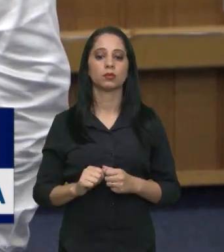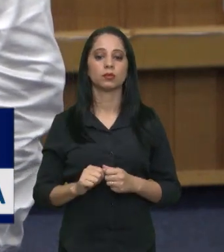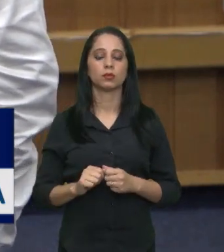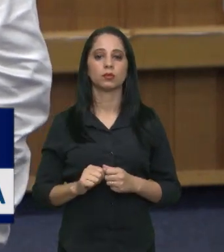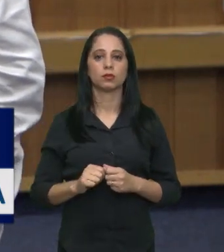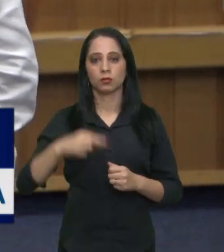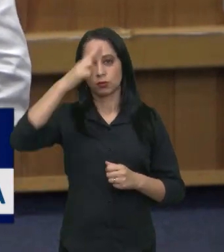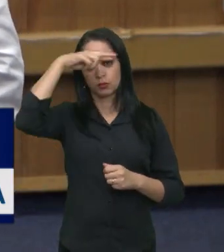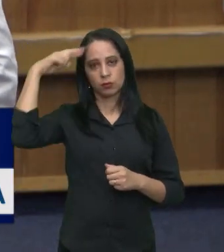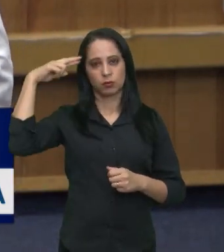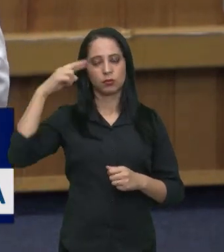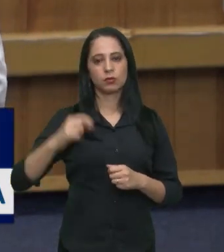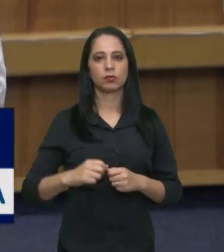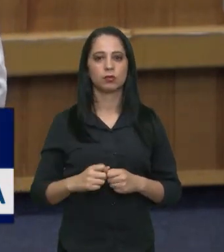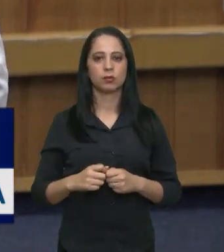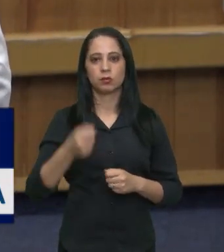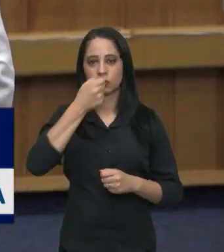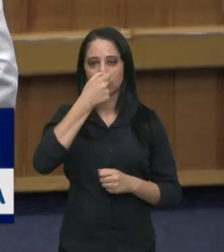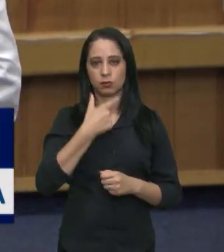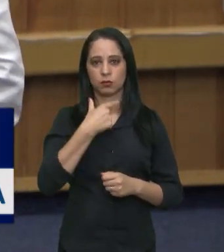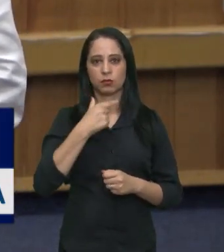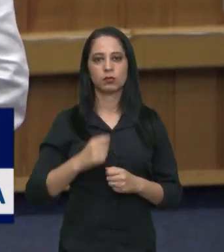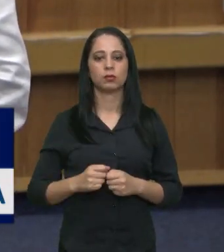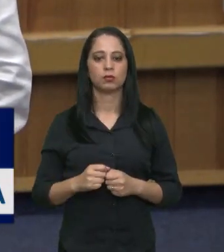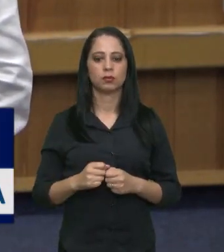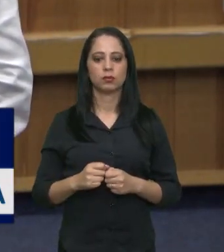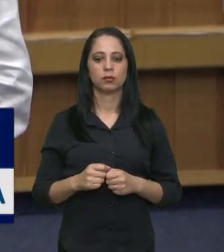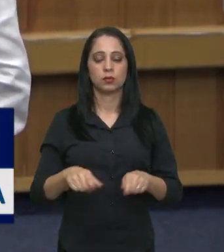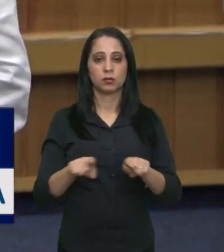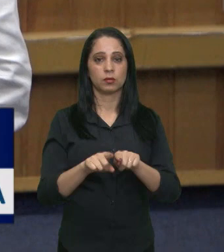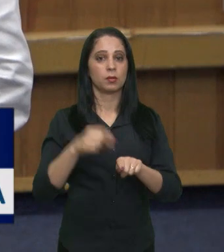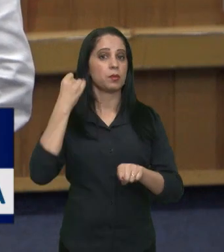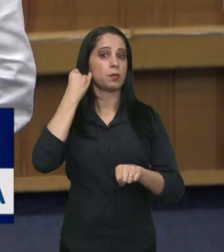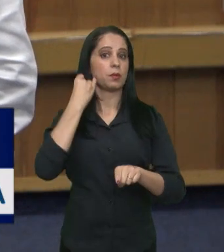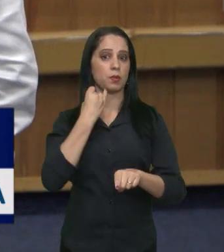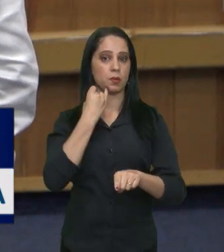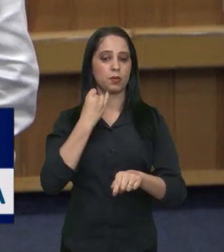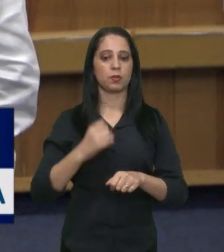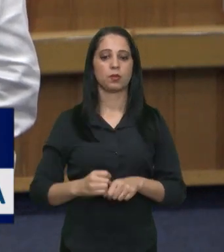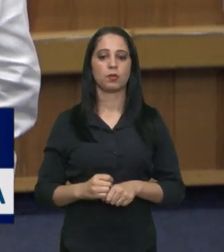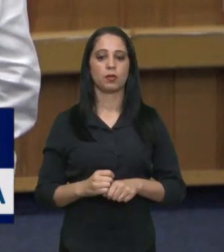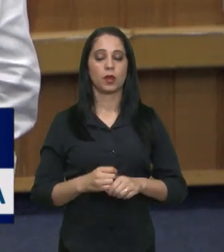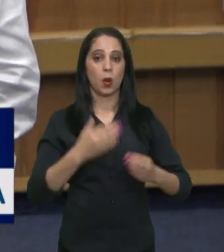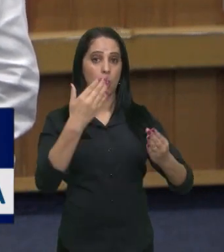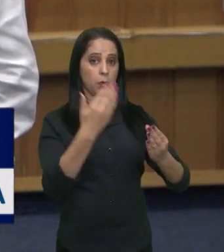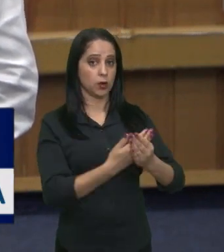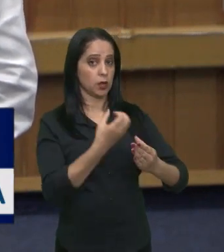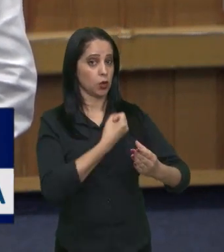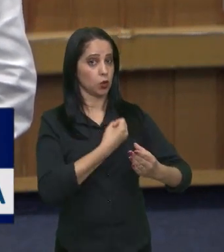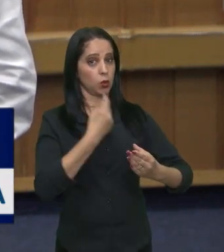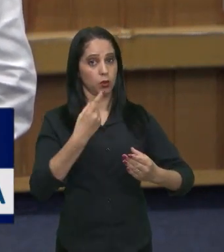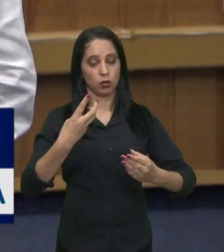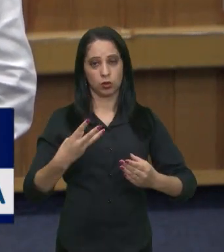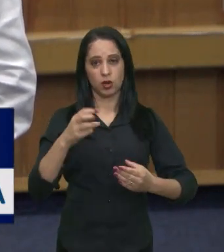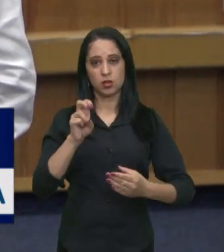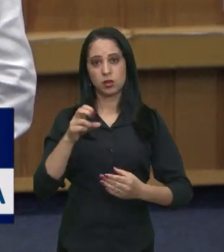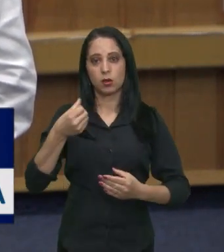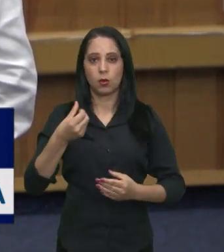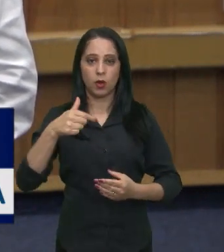Roberto Chagas, Roberto Eleven e José Luiz, ao processo número